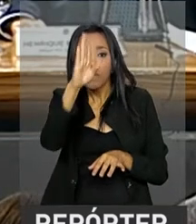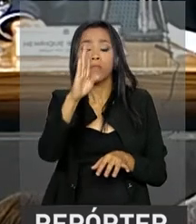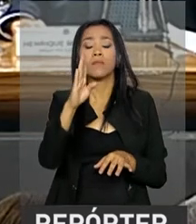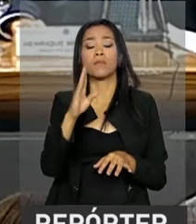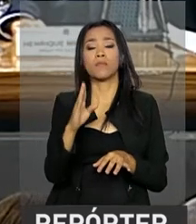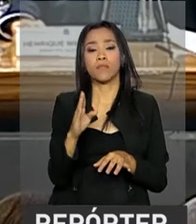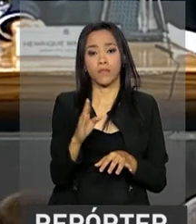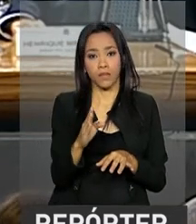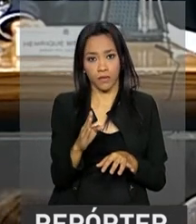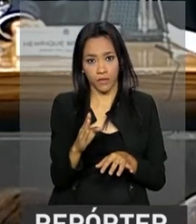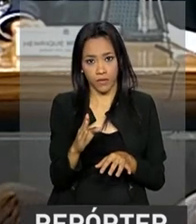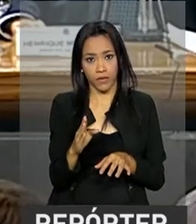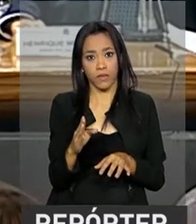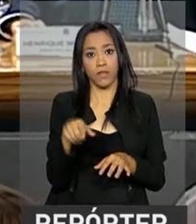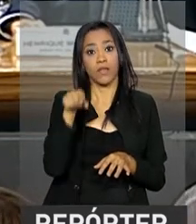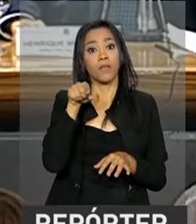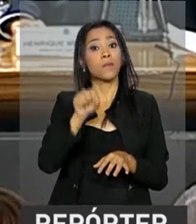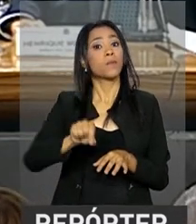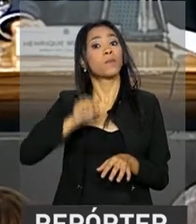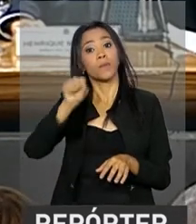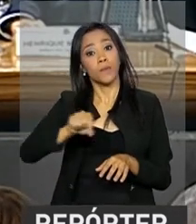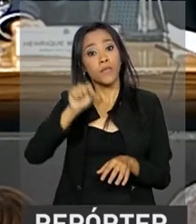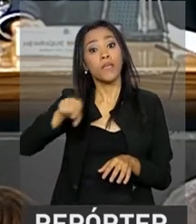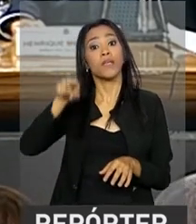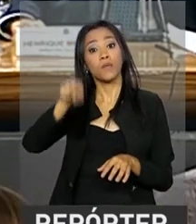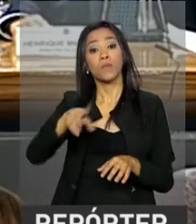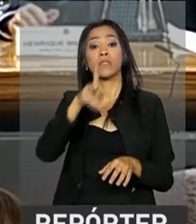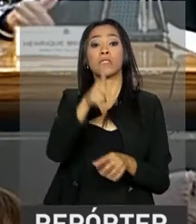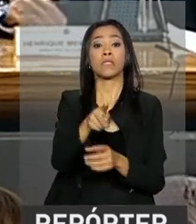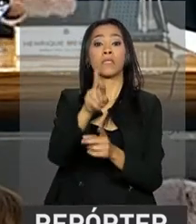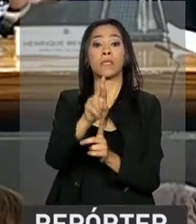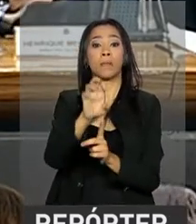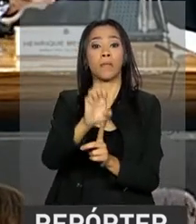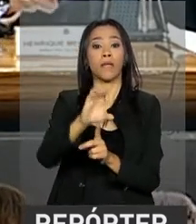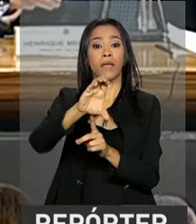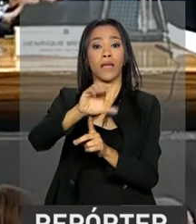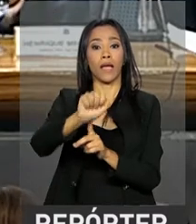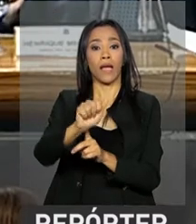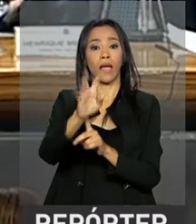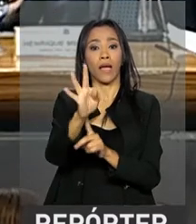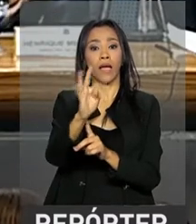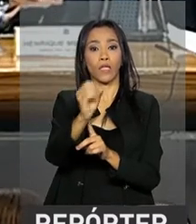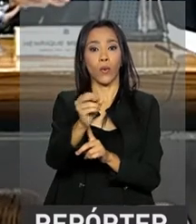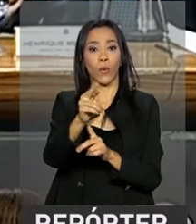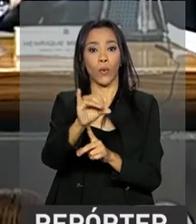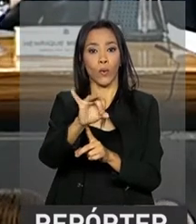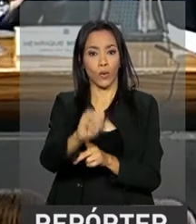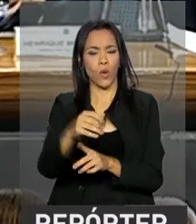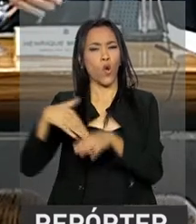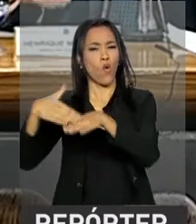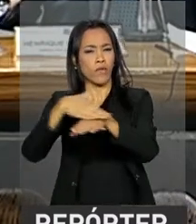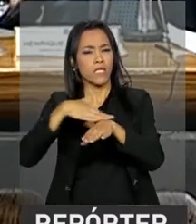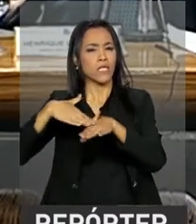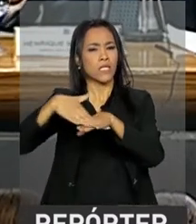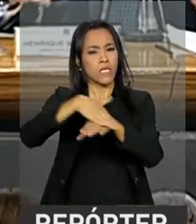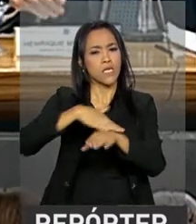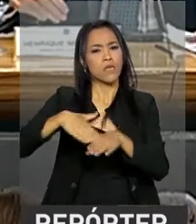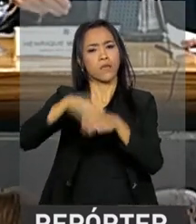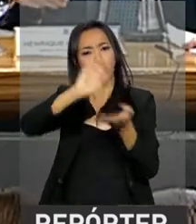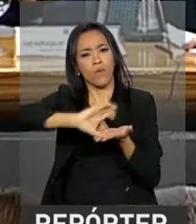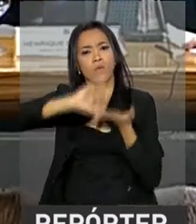função dos precatórios estamos conversando com o conselho federal e